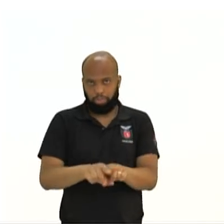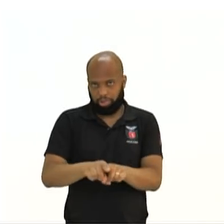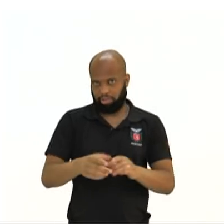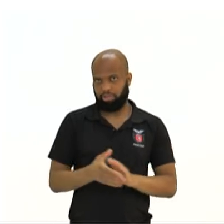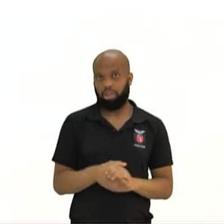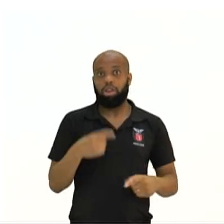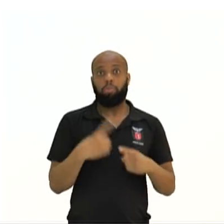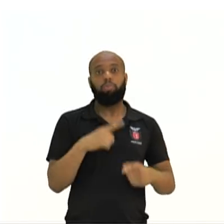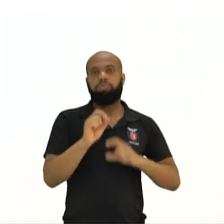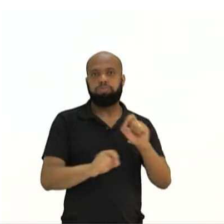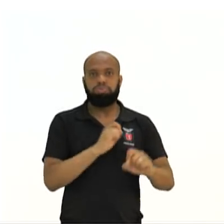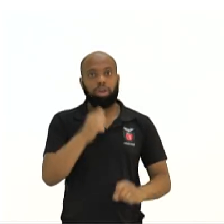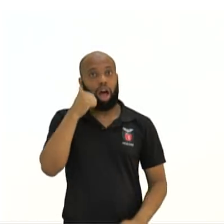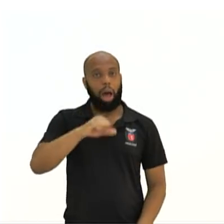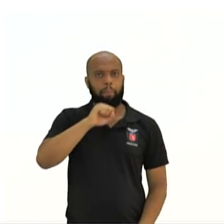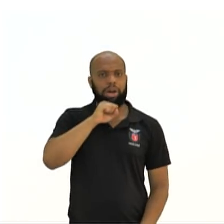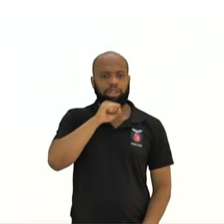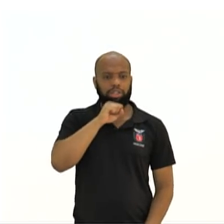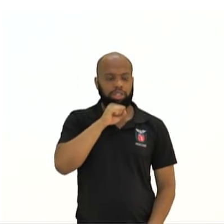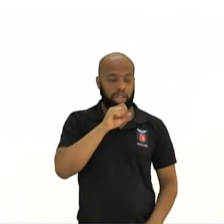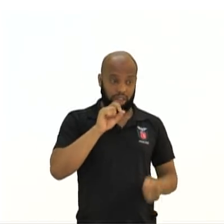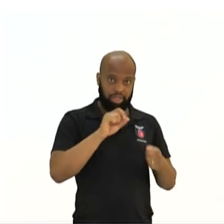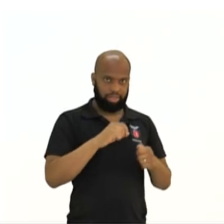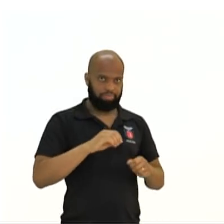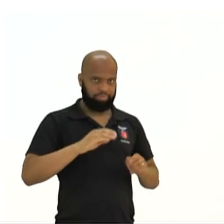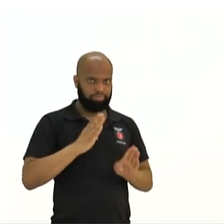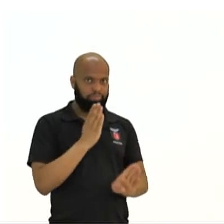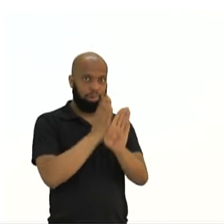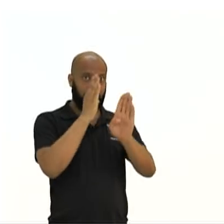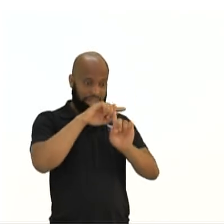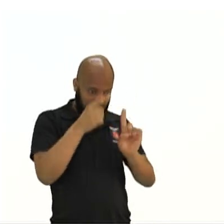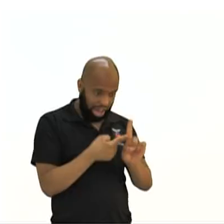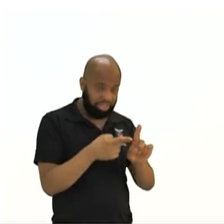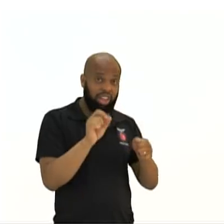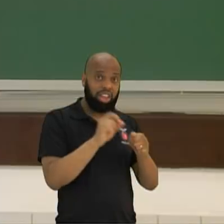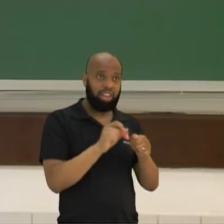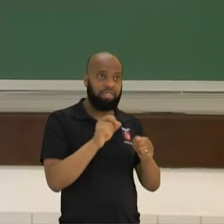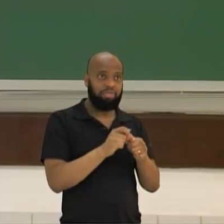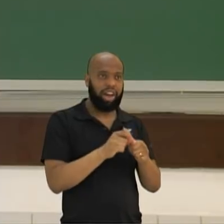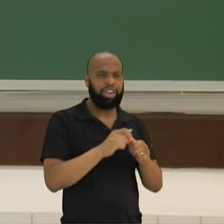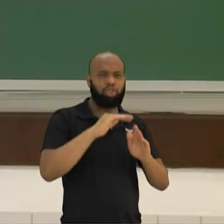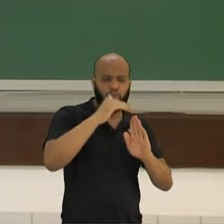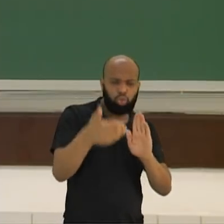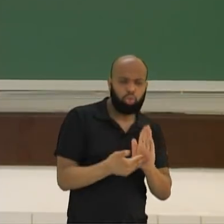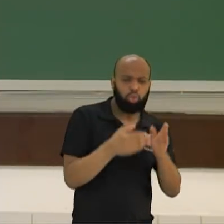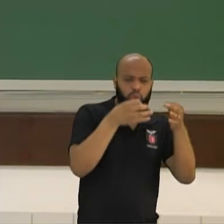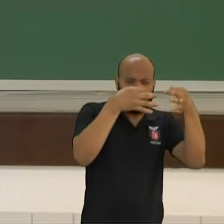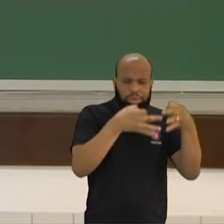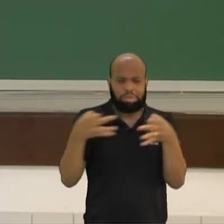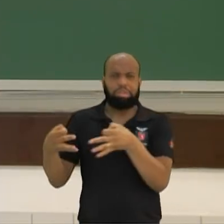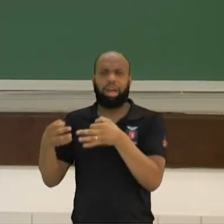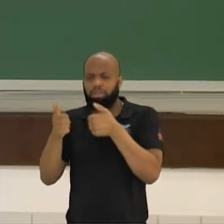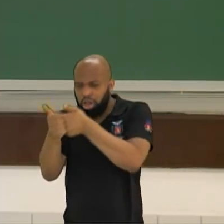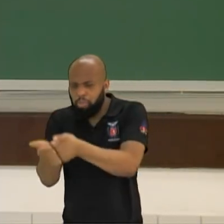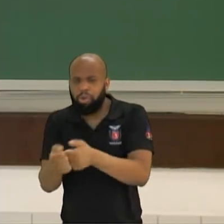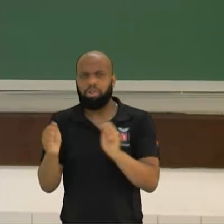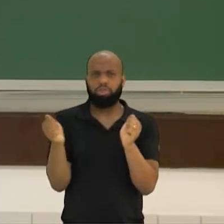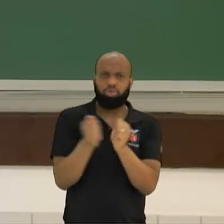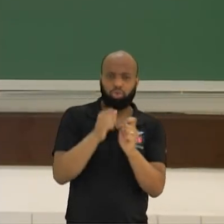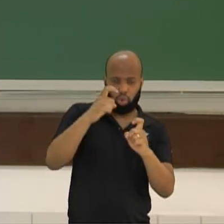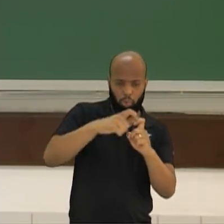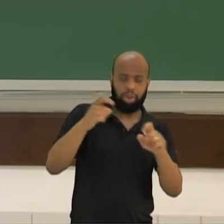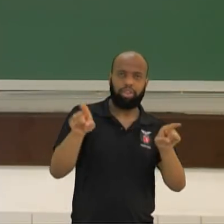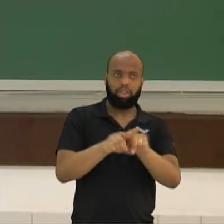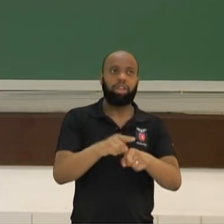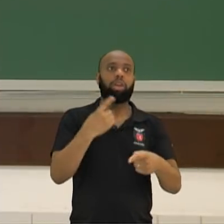ela faça testes lá quando ela descobre já que está grávida e que ela faça todo o pré-natal, todos os exames, porque